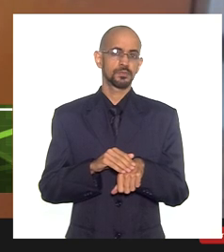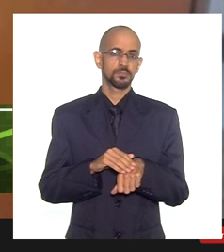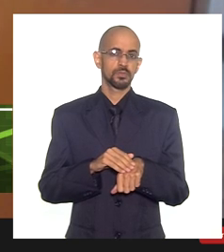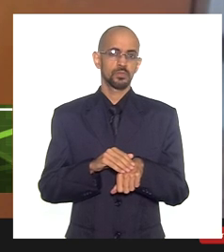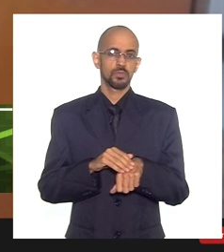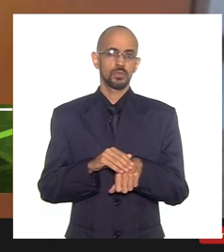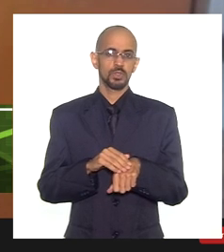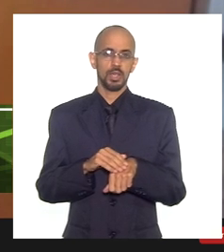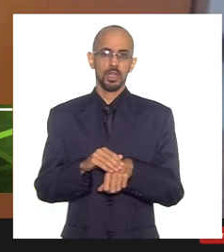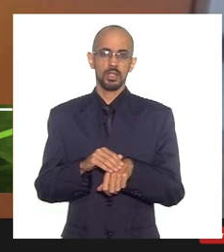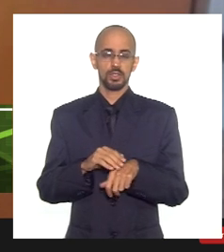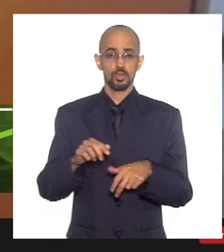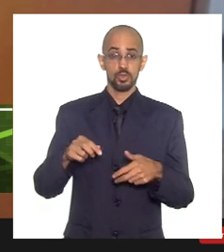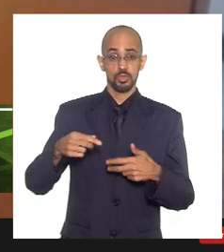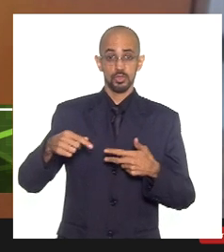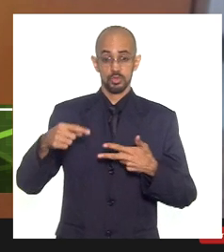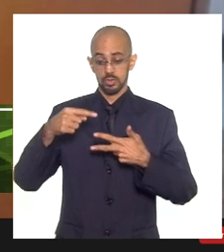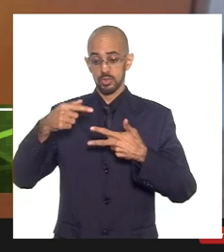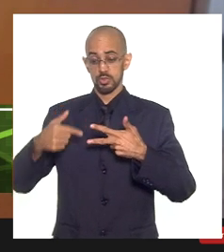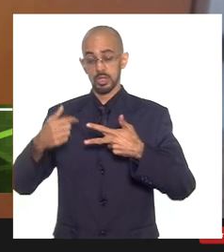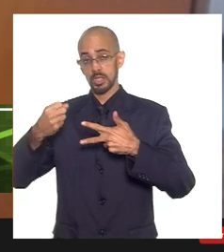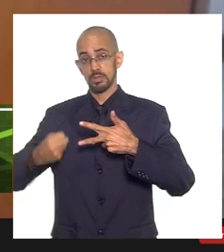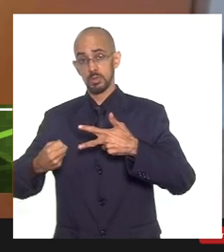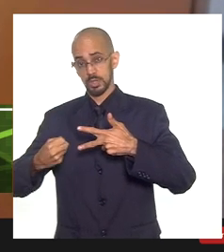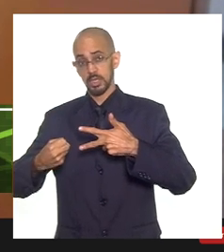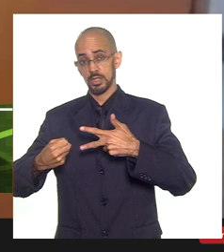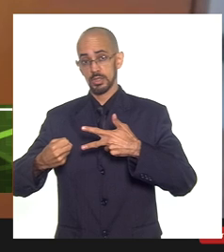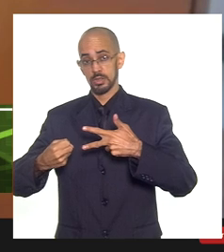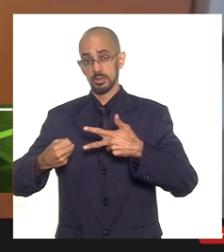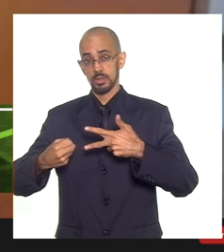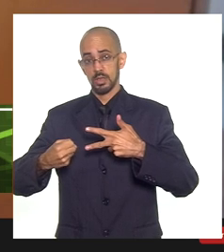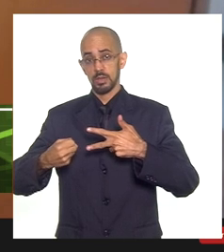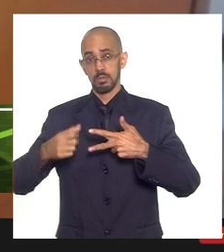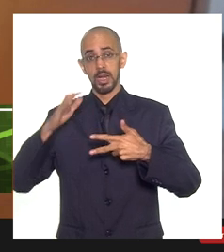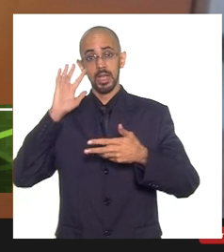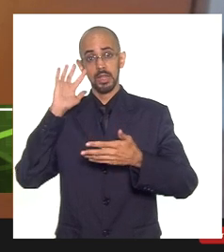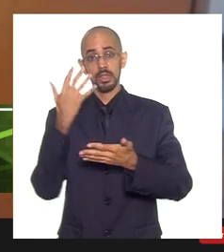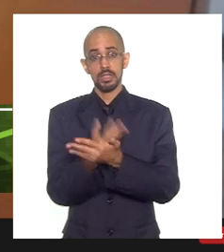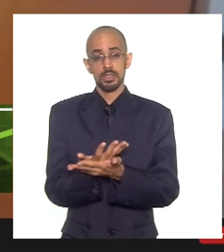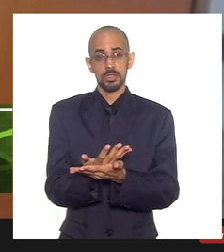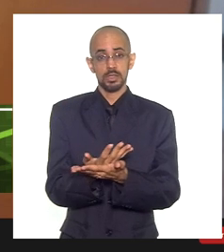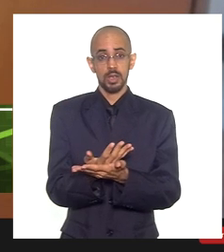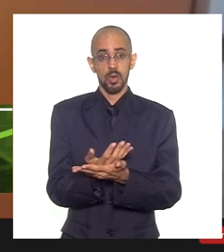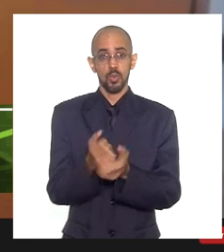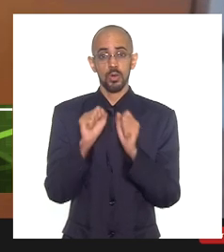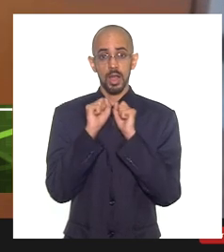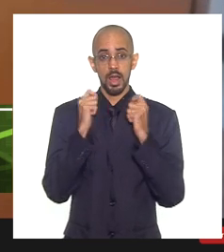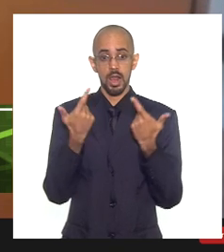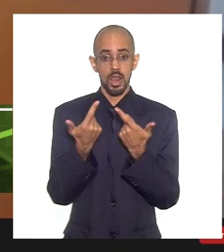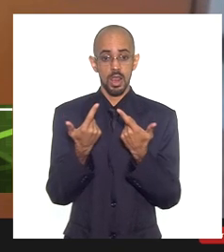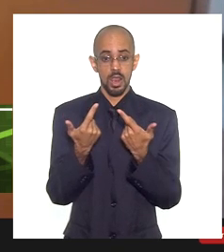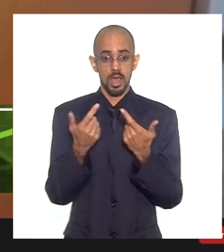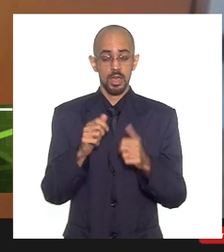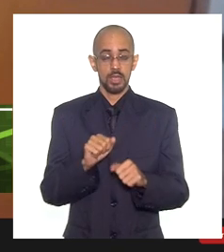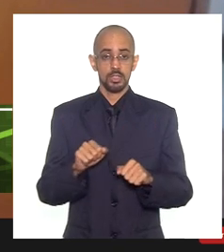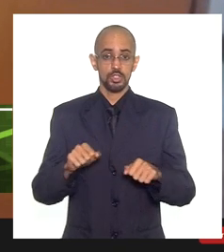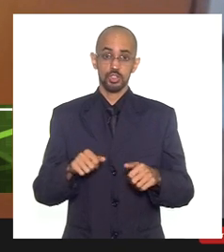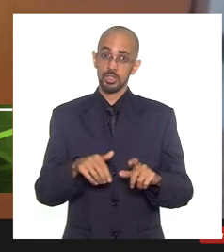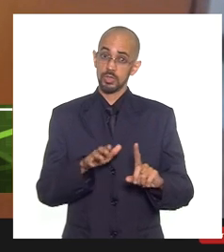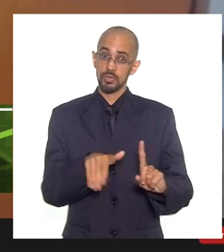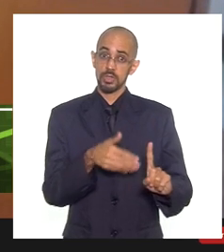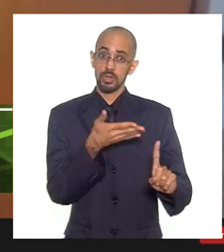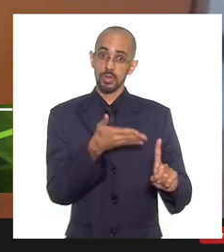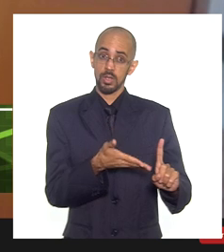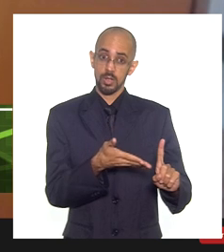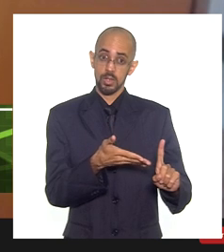poderes um diálogo entre os poderes para que a decisão da Assembleia Legislativa que vem sendo até o momento reconhecida como